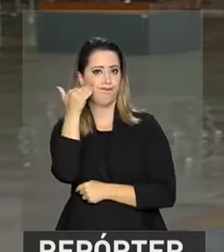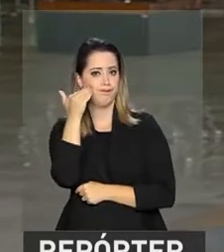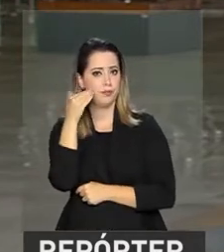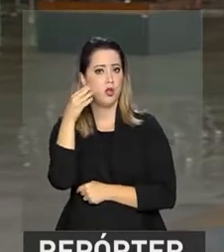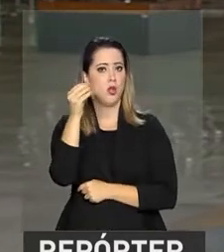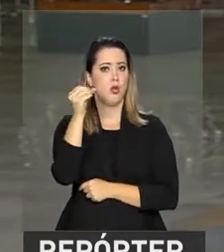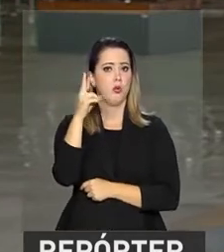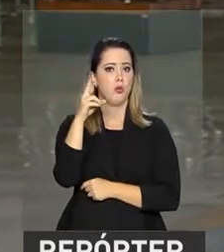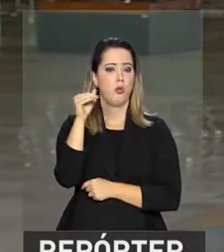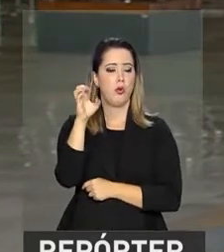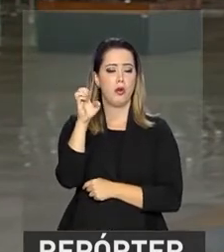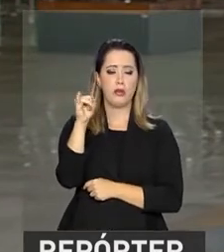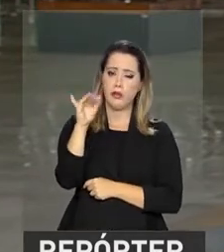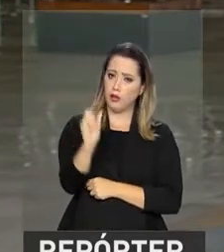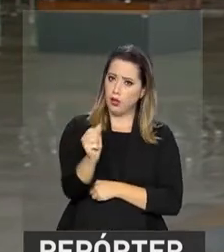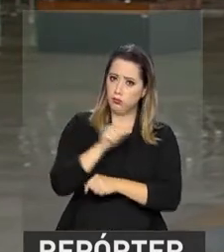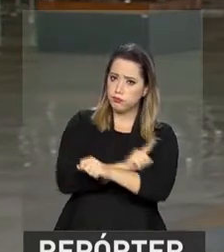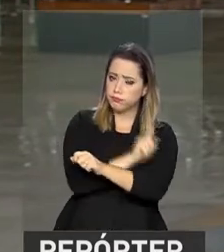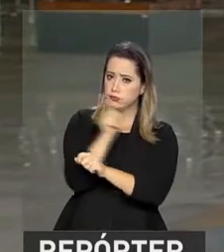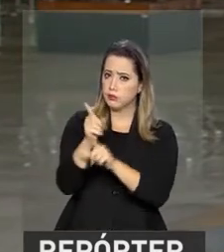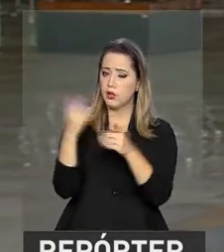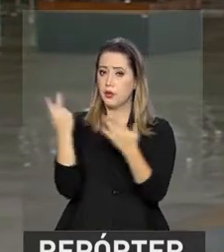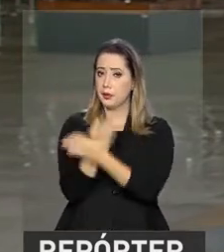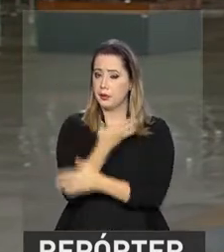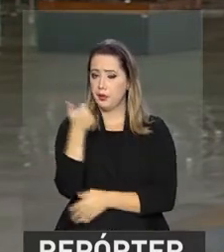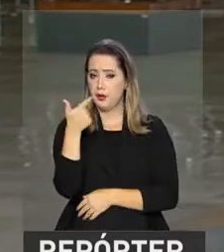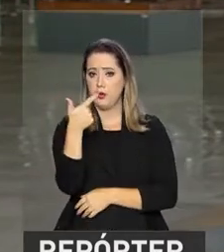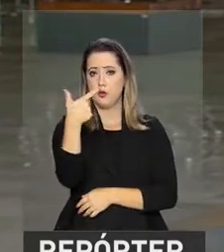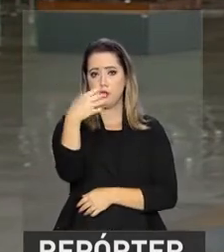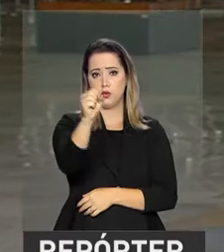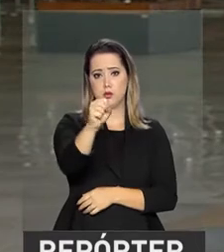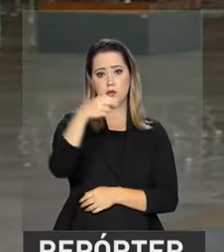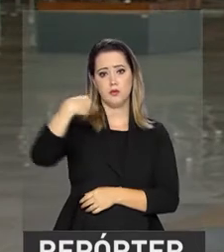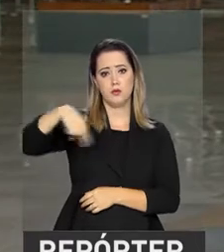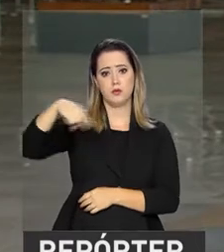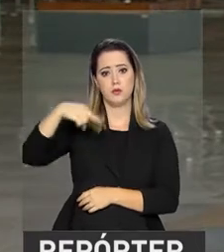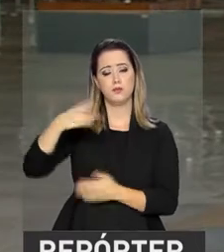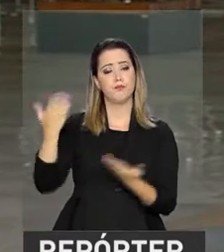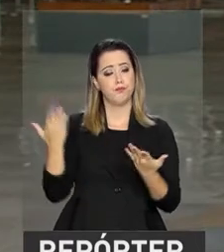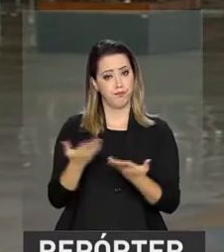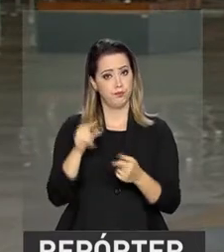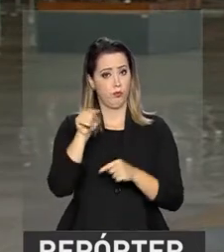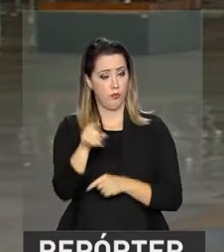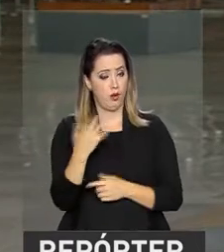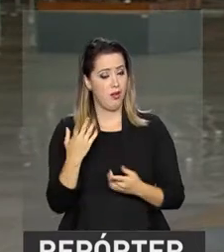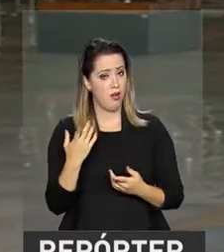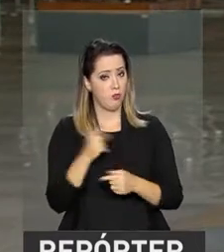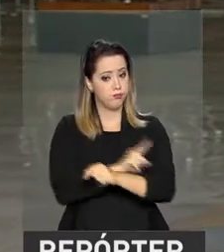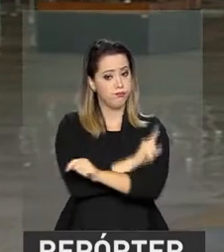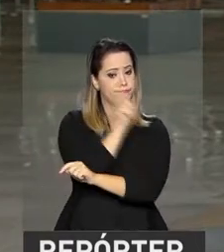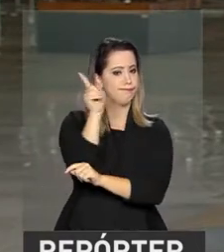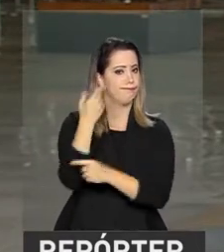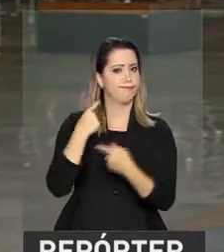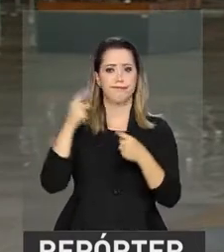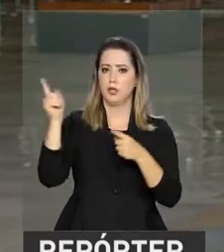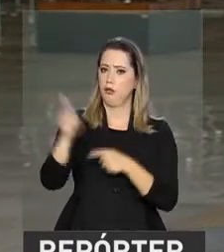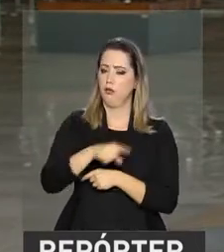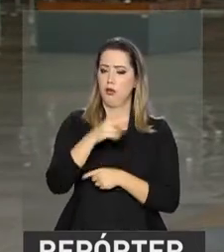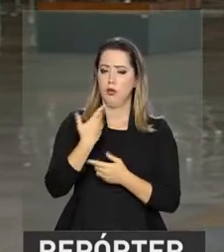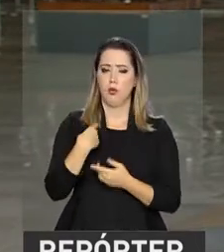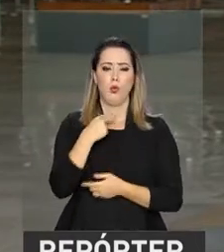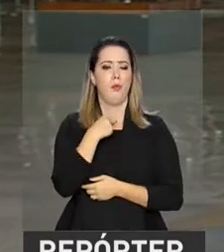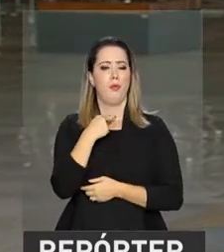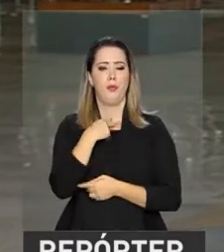da coréia realizado no dia 28 de novembro corrente o lançamento viola as resoluções pertinentes